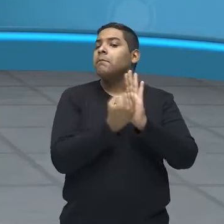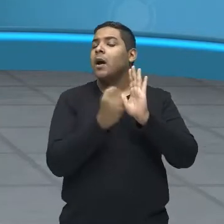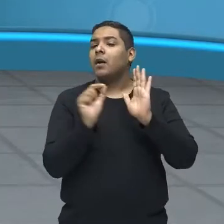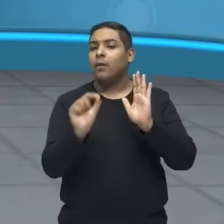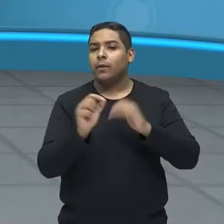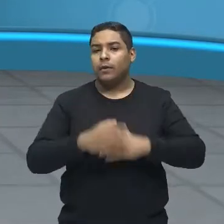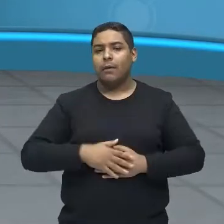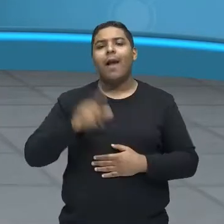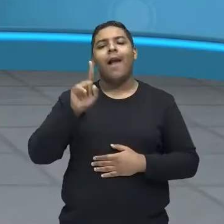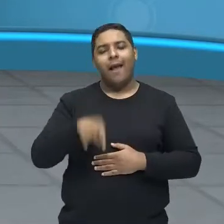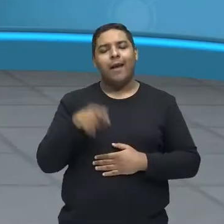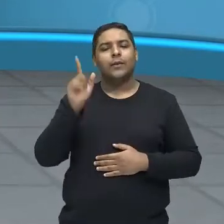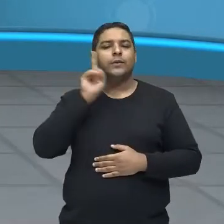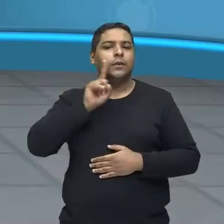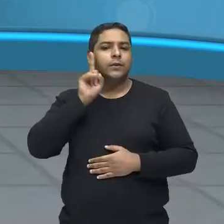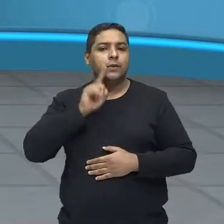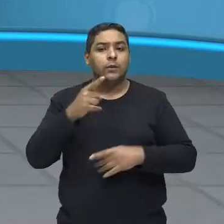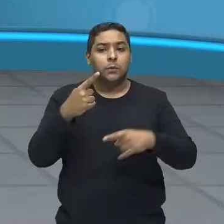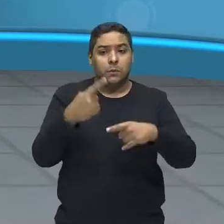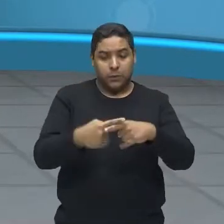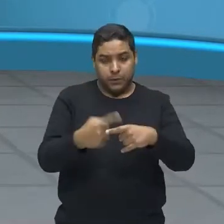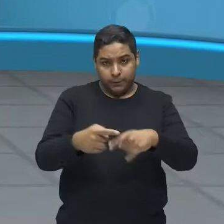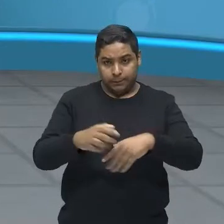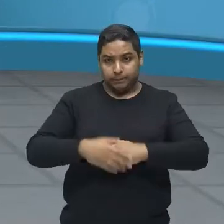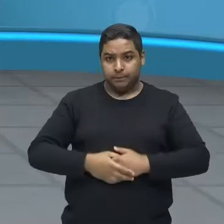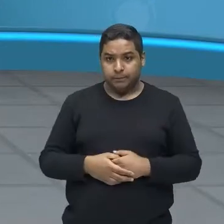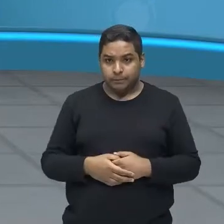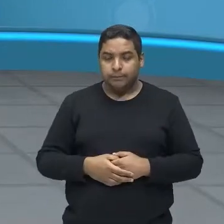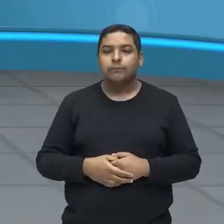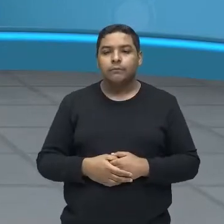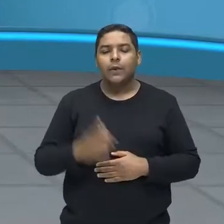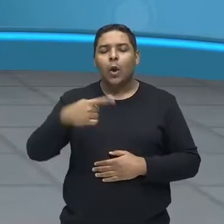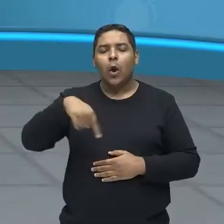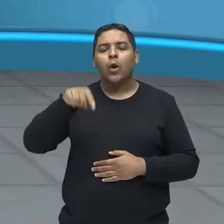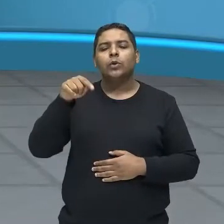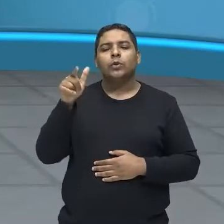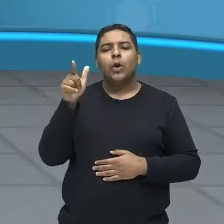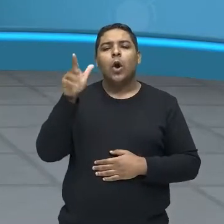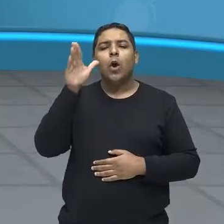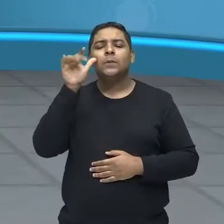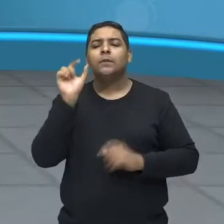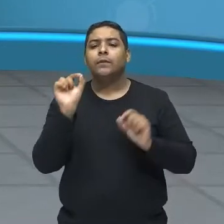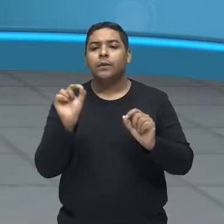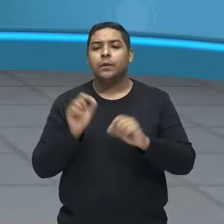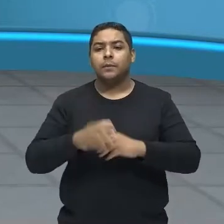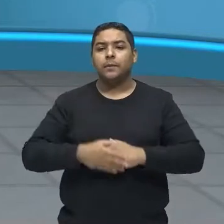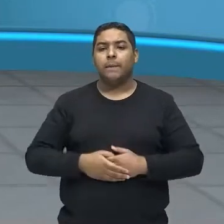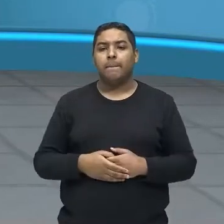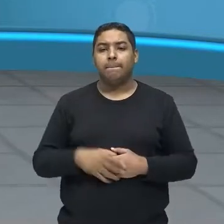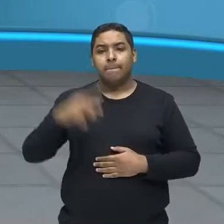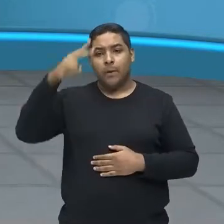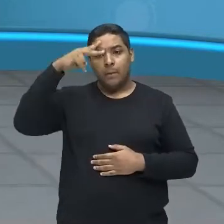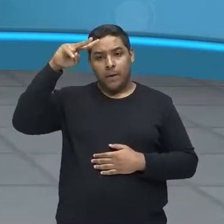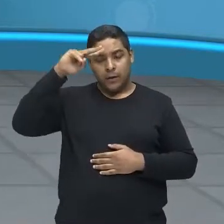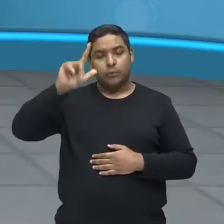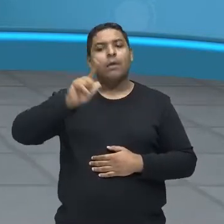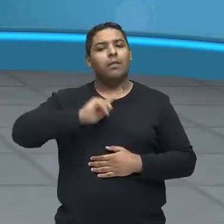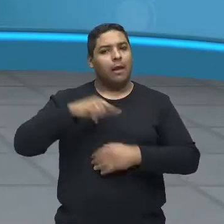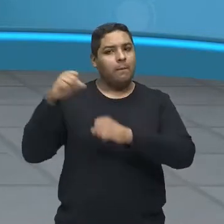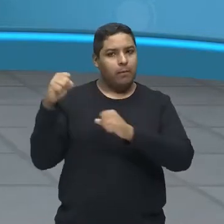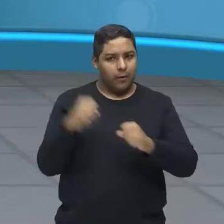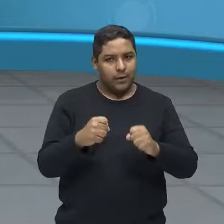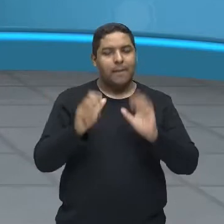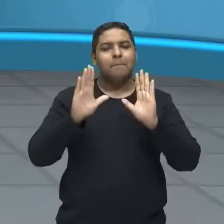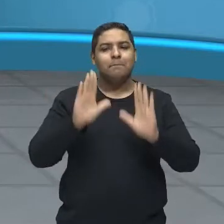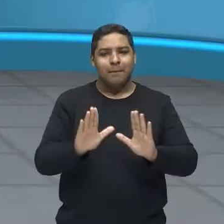ser os Estados Unidos da América. Porque, além disso, a gente vai observar que o México, ele vai também ter o seu poder, mas com a mão